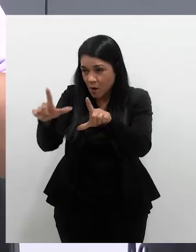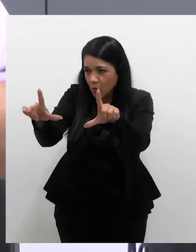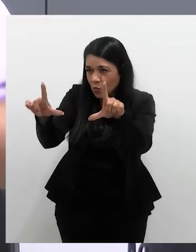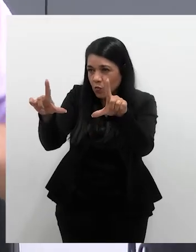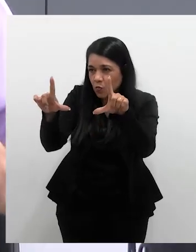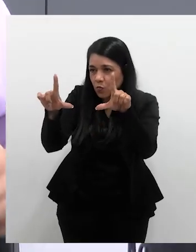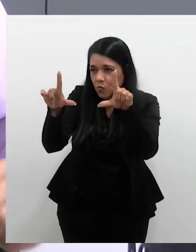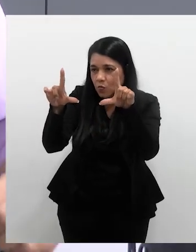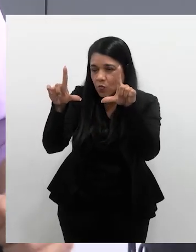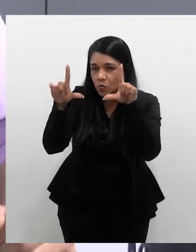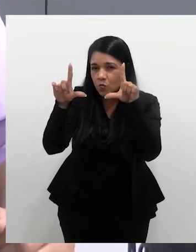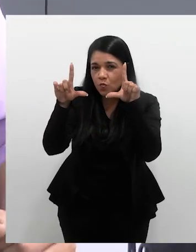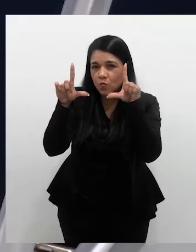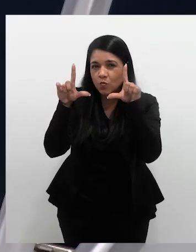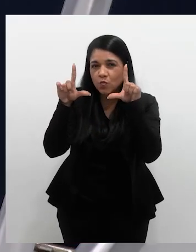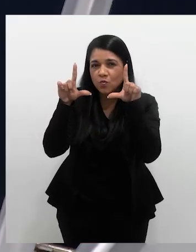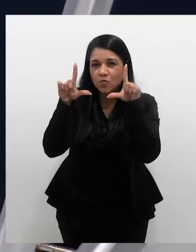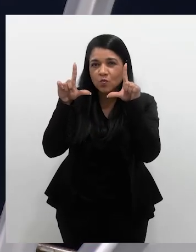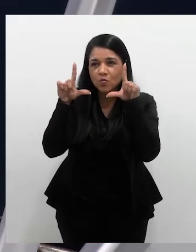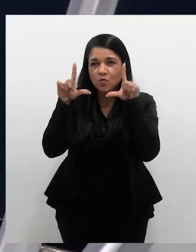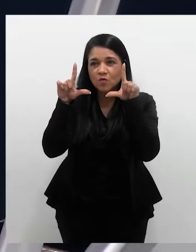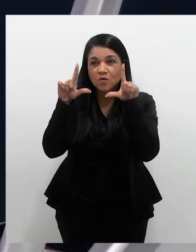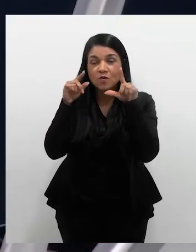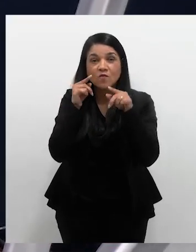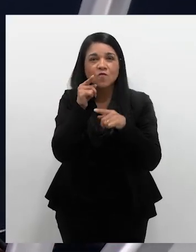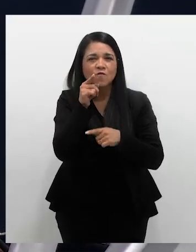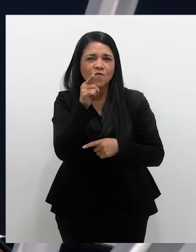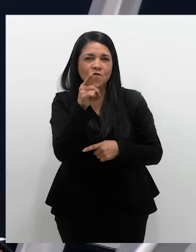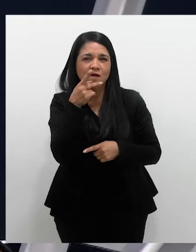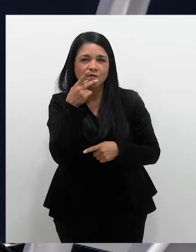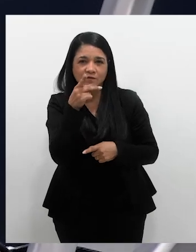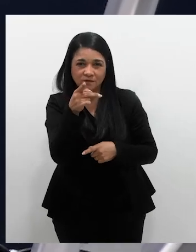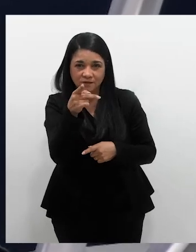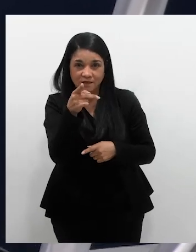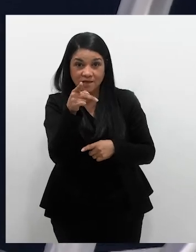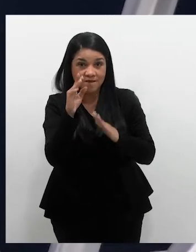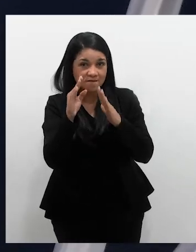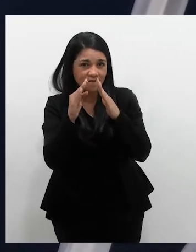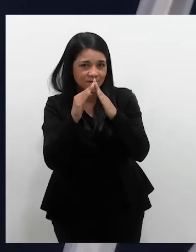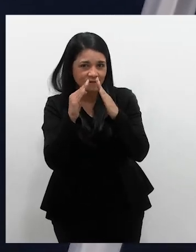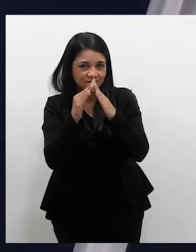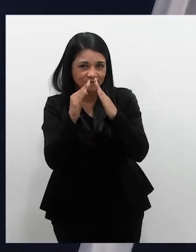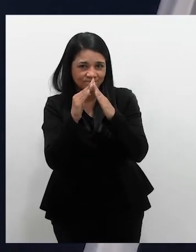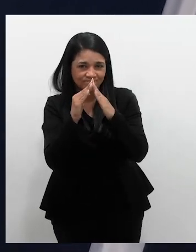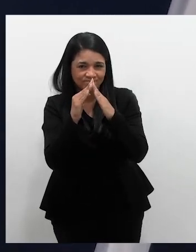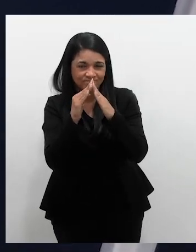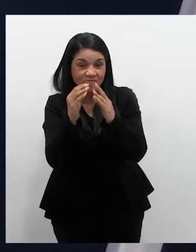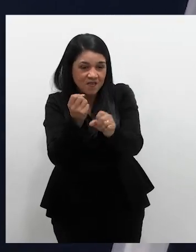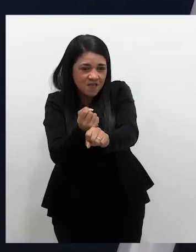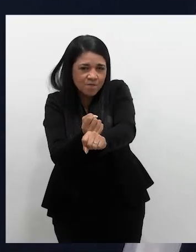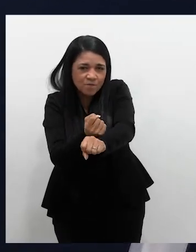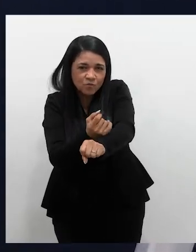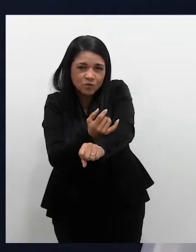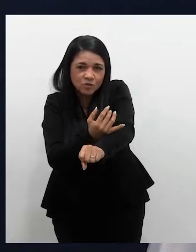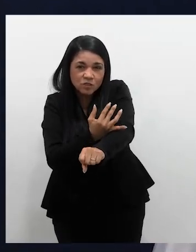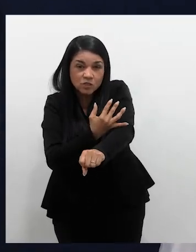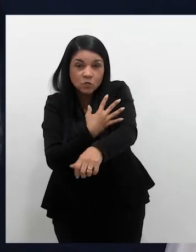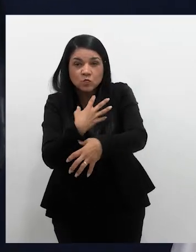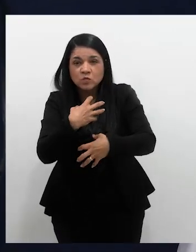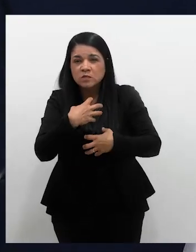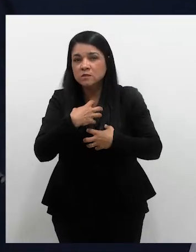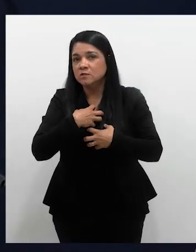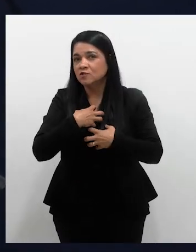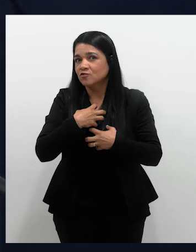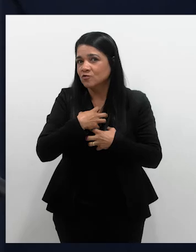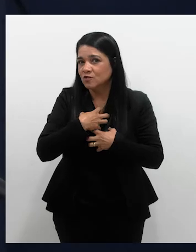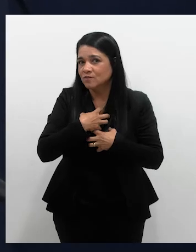zoom no rosto dela... A emoção que vem aqui. O olhar. E eu falo para você, aí de casa, a emoção a gente